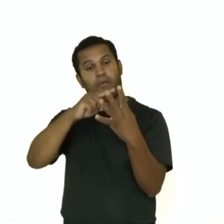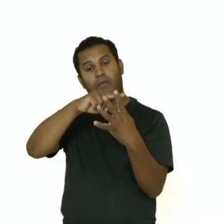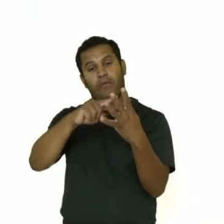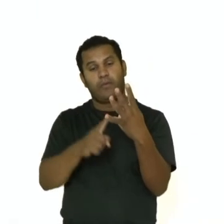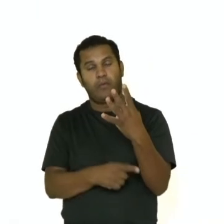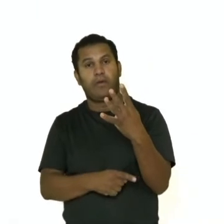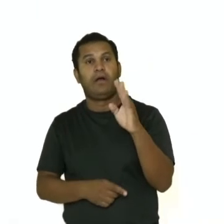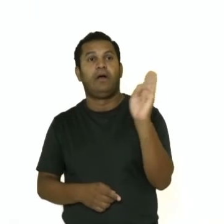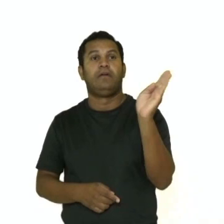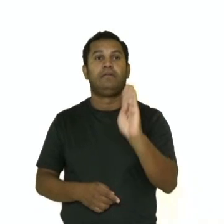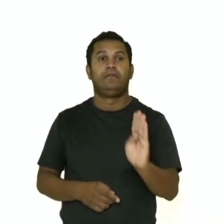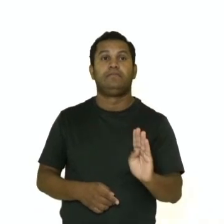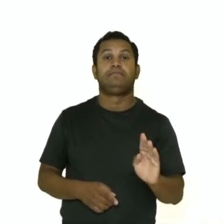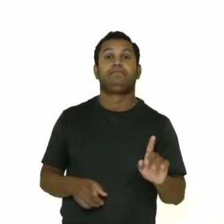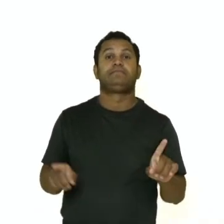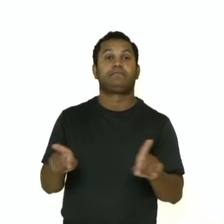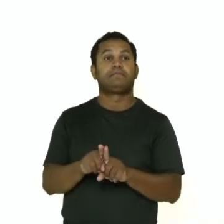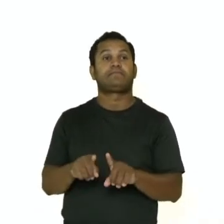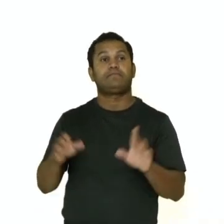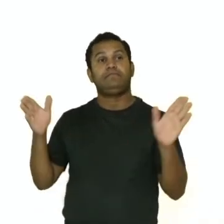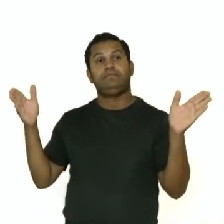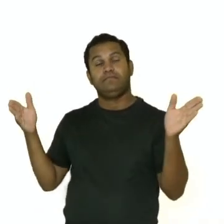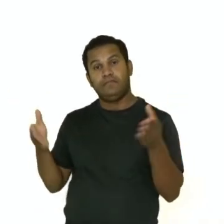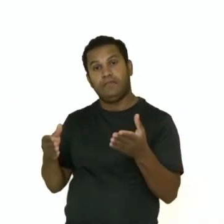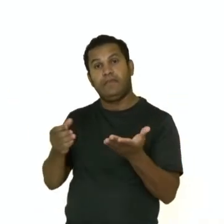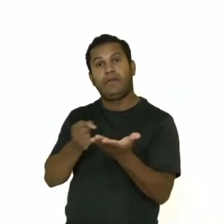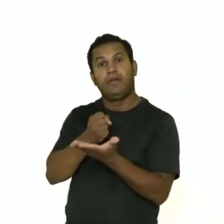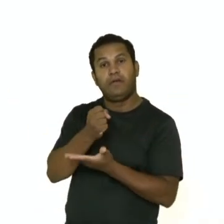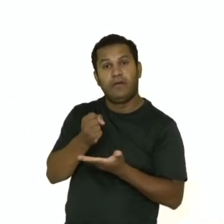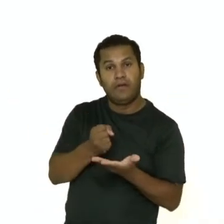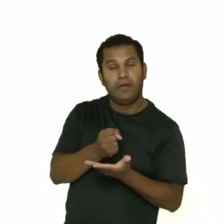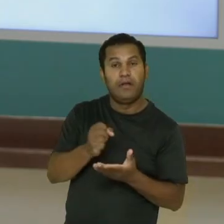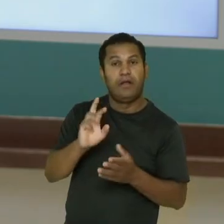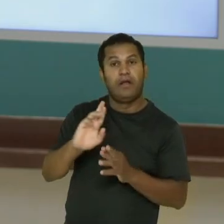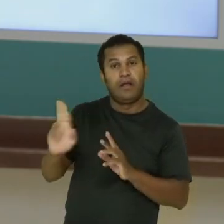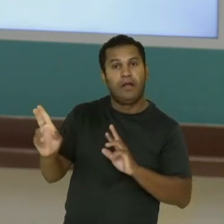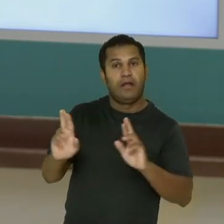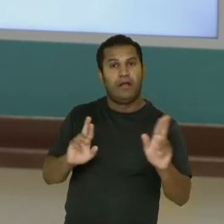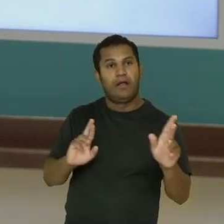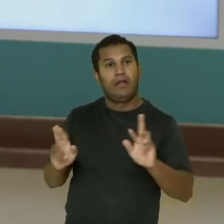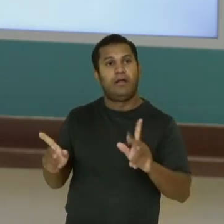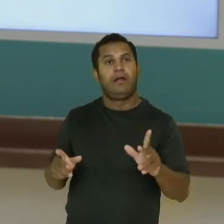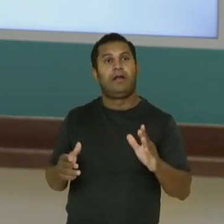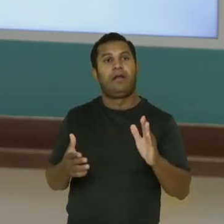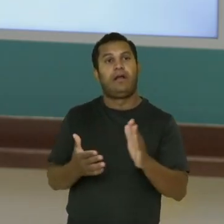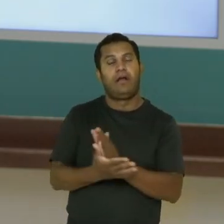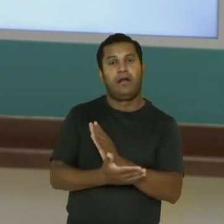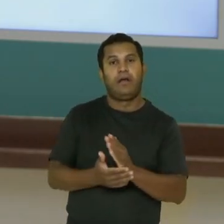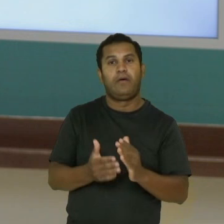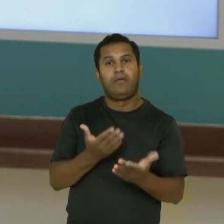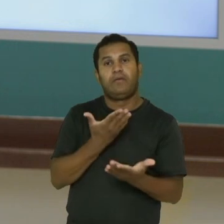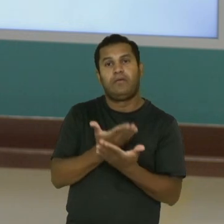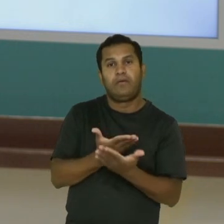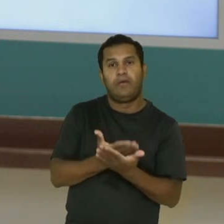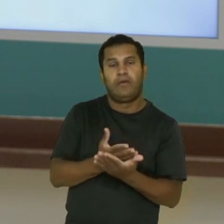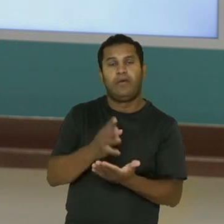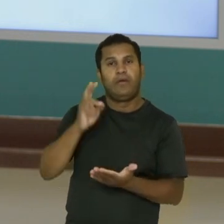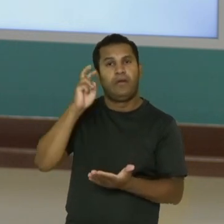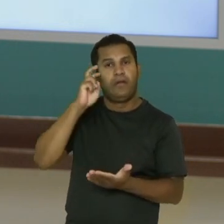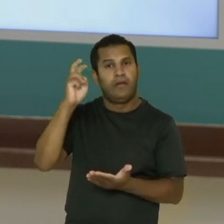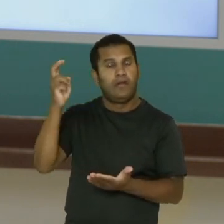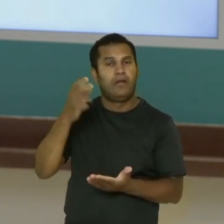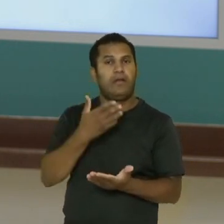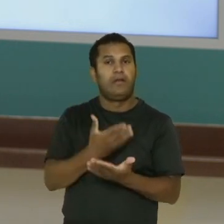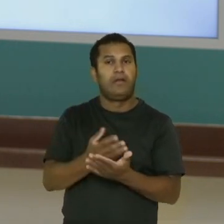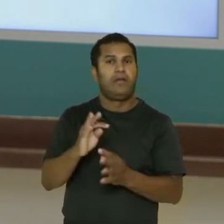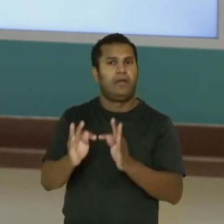Santos, considerado ali a partir de diferenças no acesso aos meios técnicos, científicos e informacionais